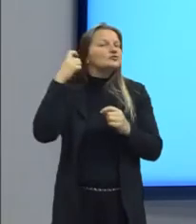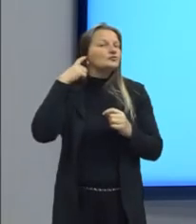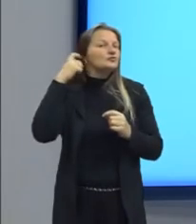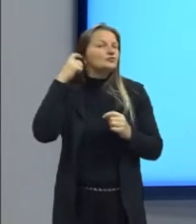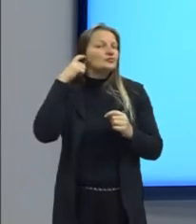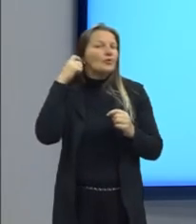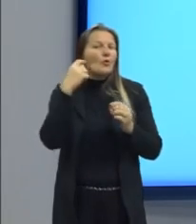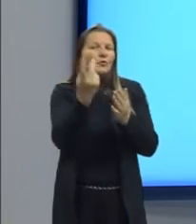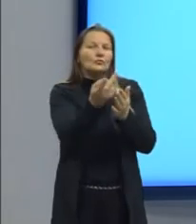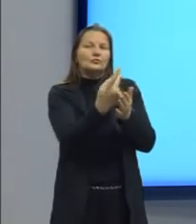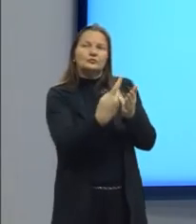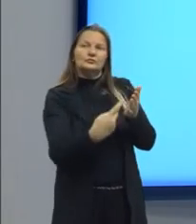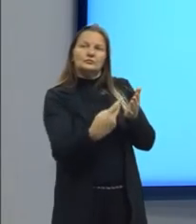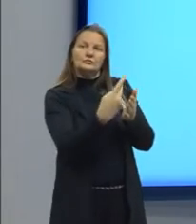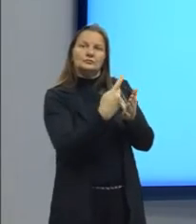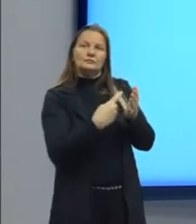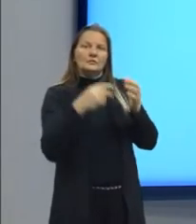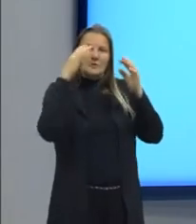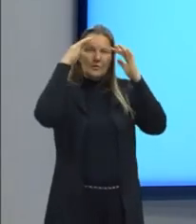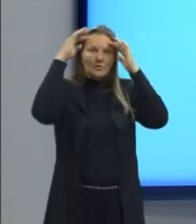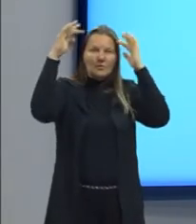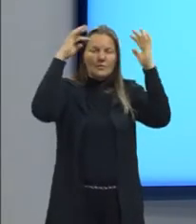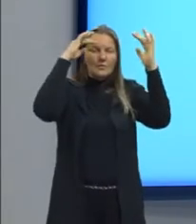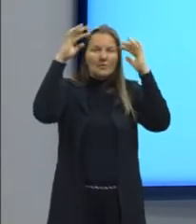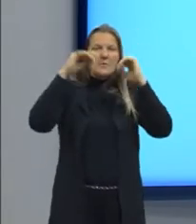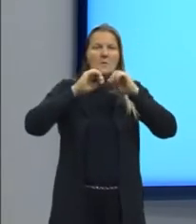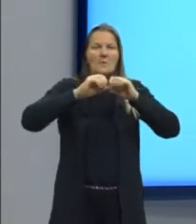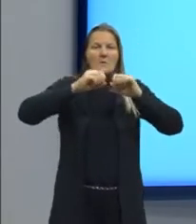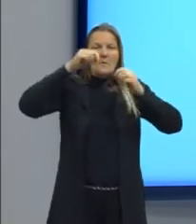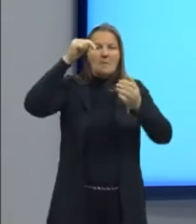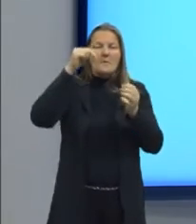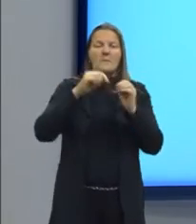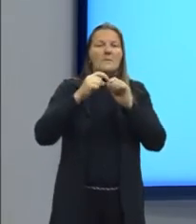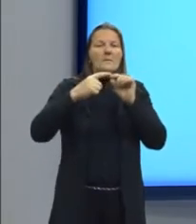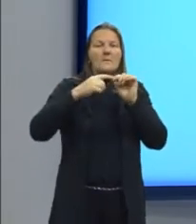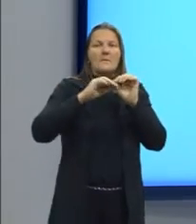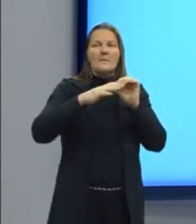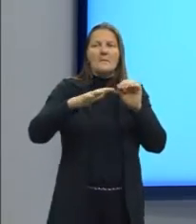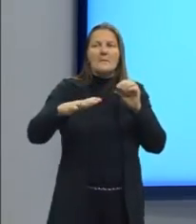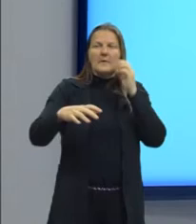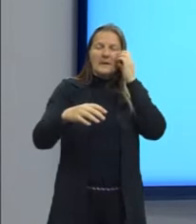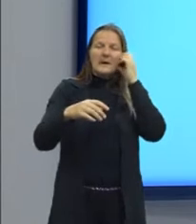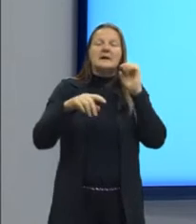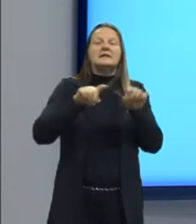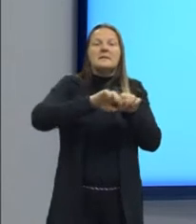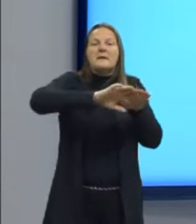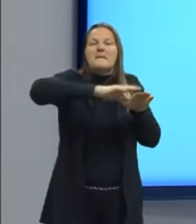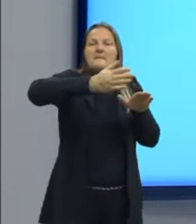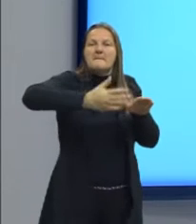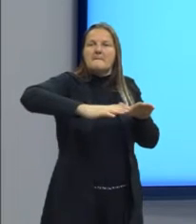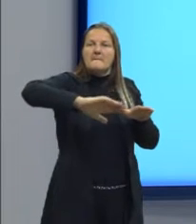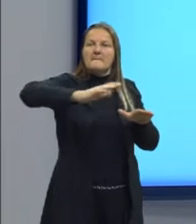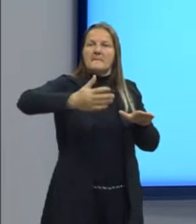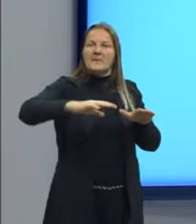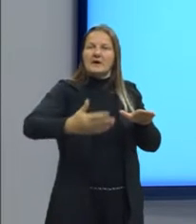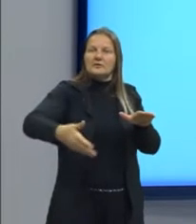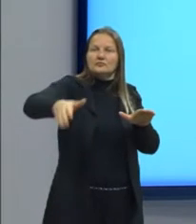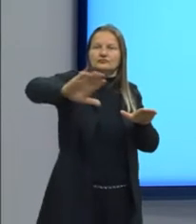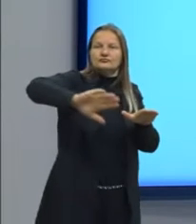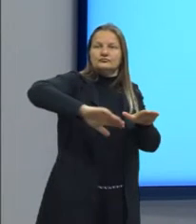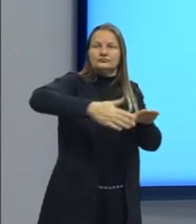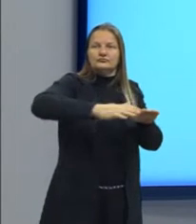como que a gente imagina essa propagação aqui uma onda do mar né também um tipo de